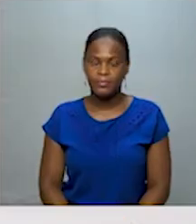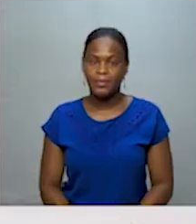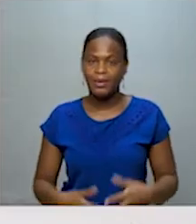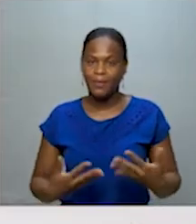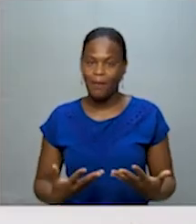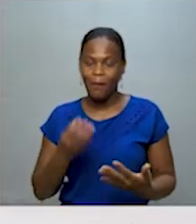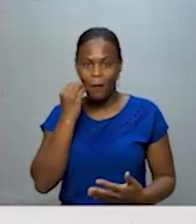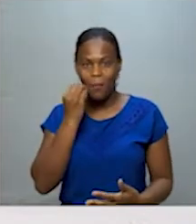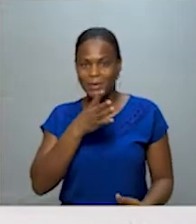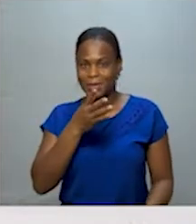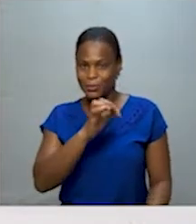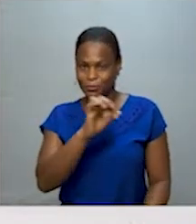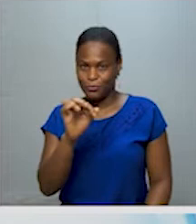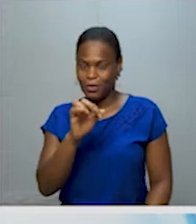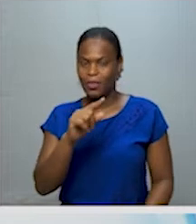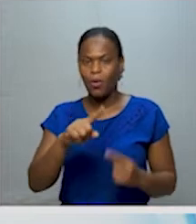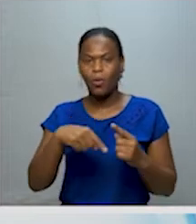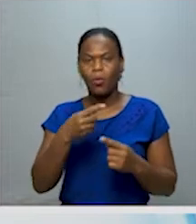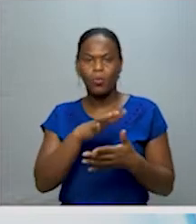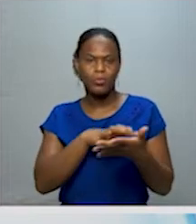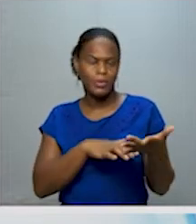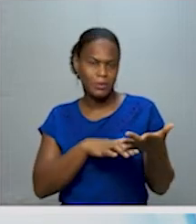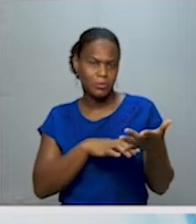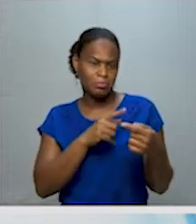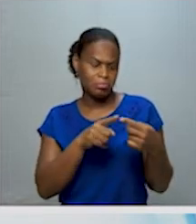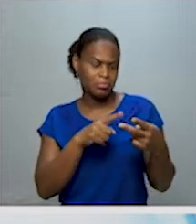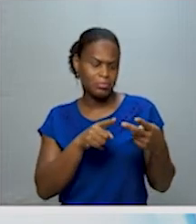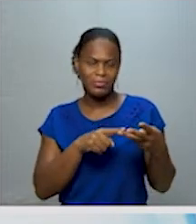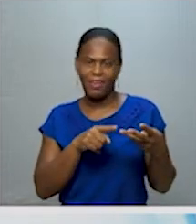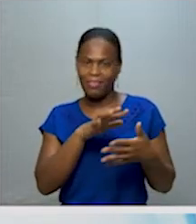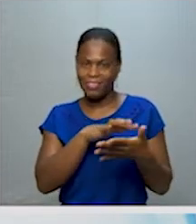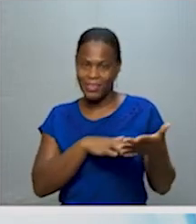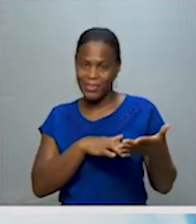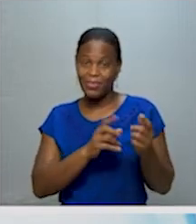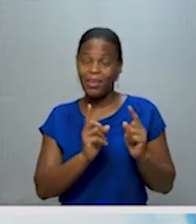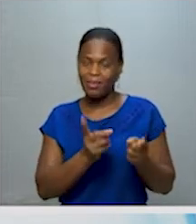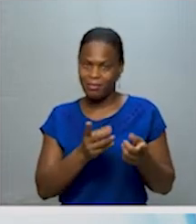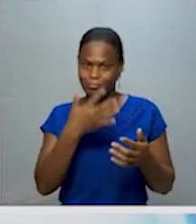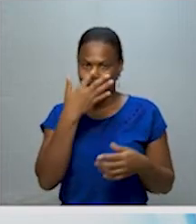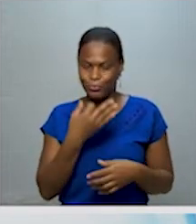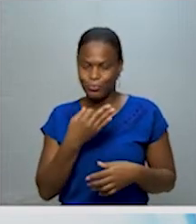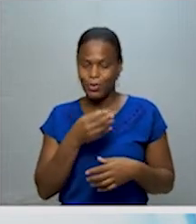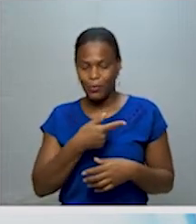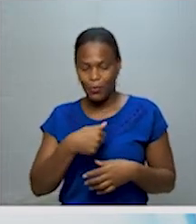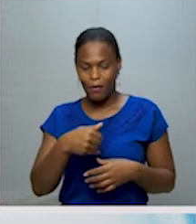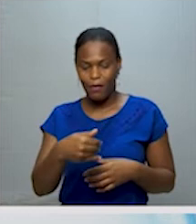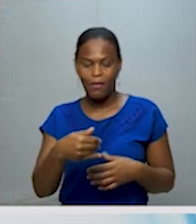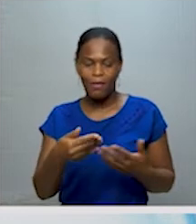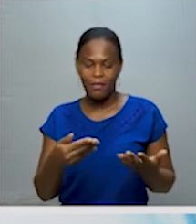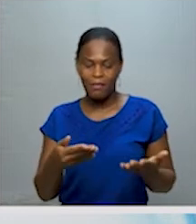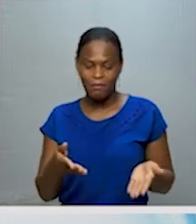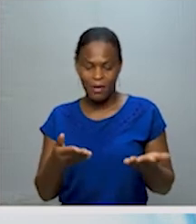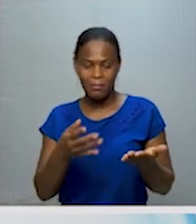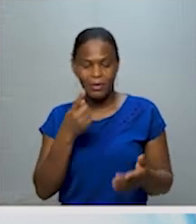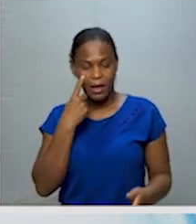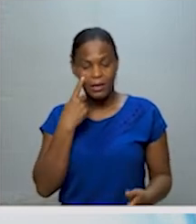Ora bem, conforme eu vos disse, há outros textos, outros tipos de textos, que de certeza nós